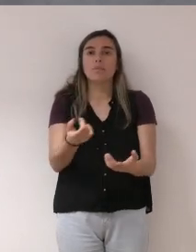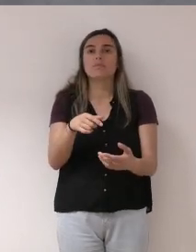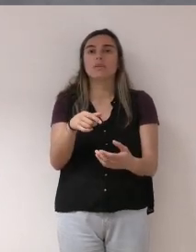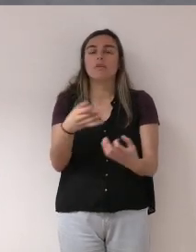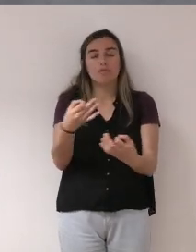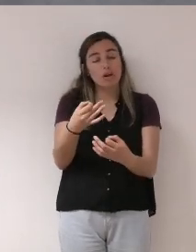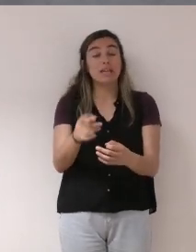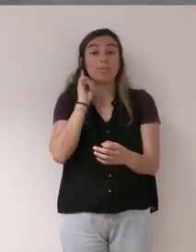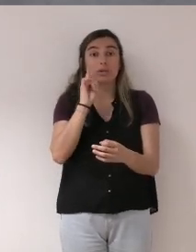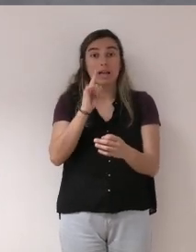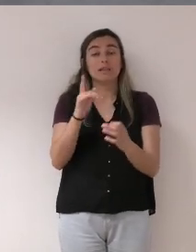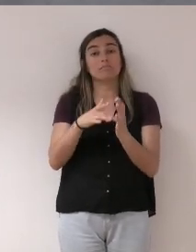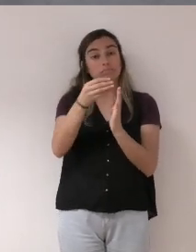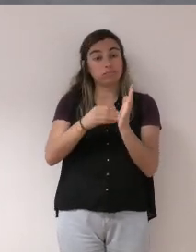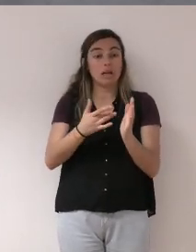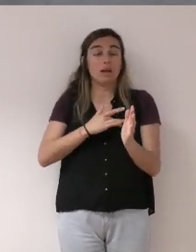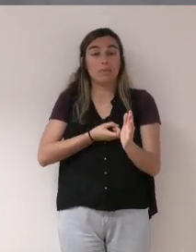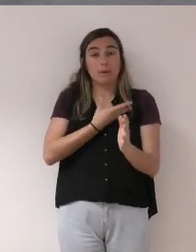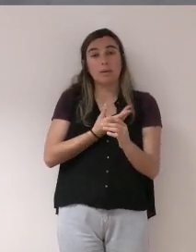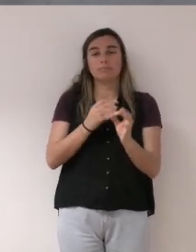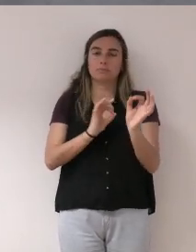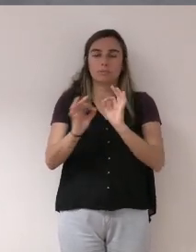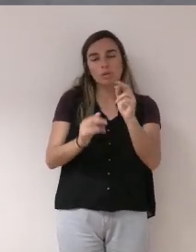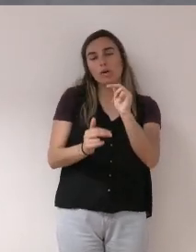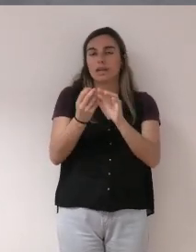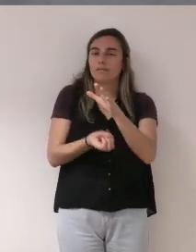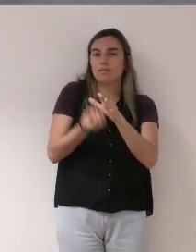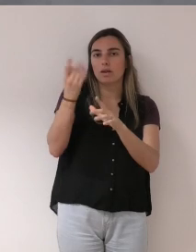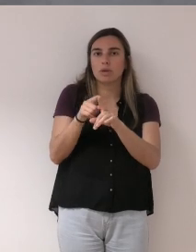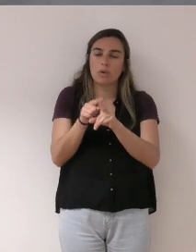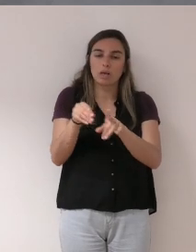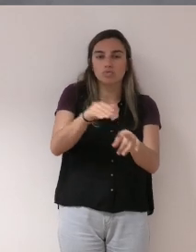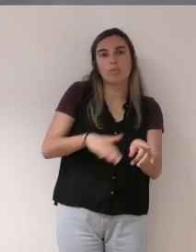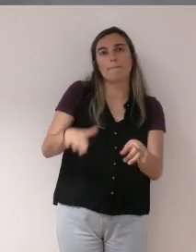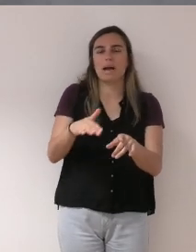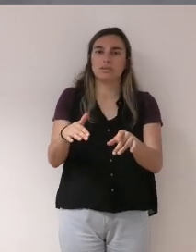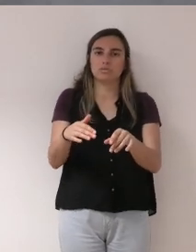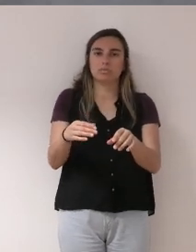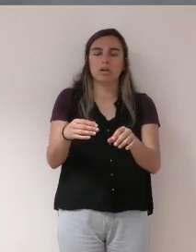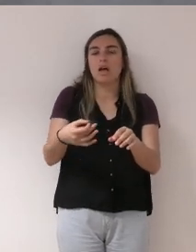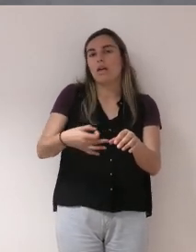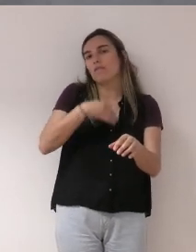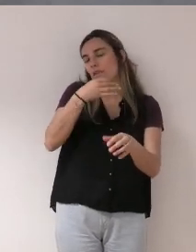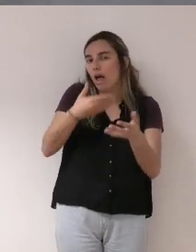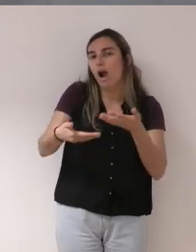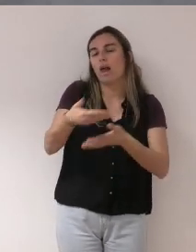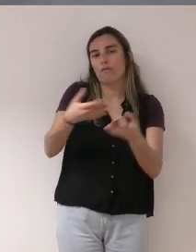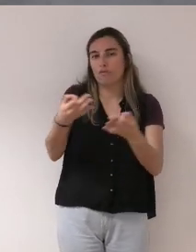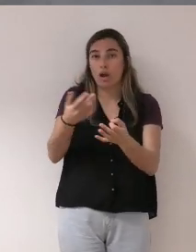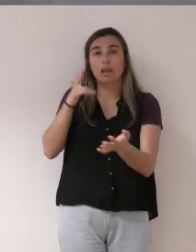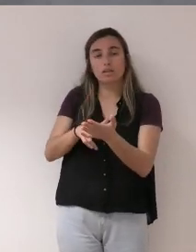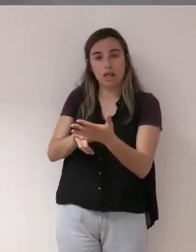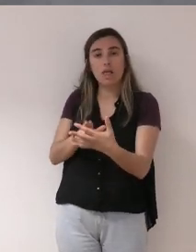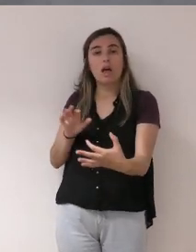no romance, é a construção de um espaço narrativo, a construção mesmo de um mundo. O mundo onde estamos e a partir do qual a realidade parece